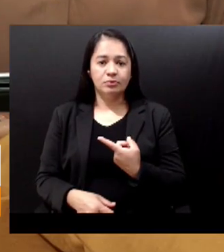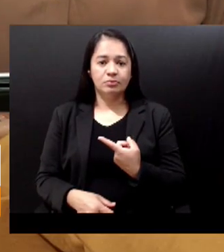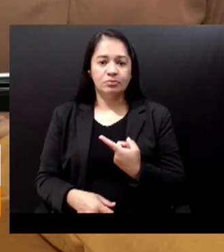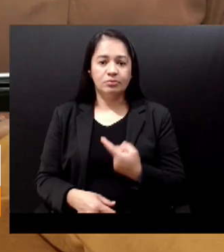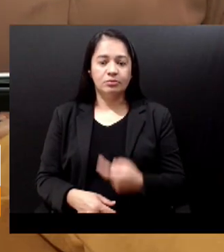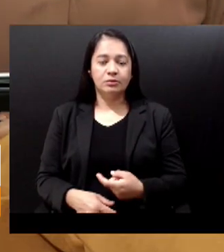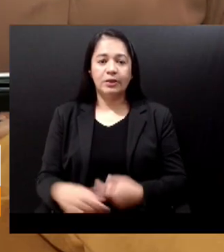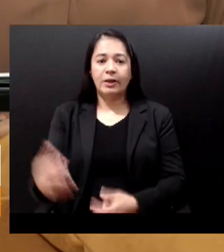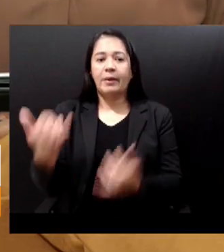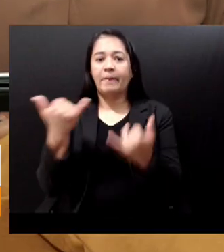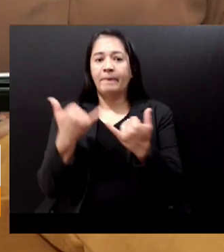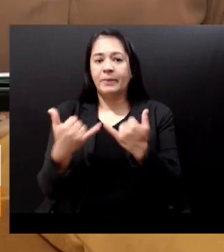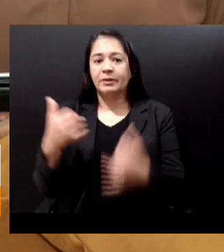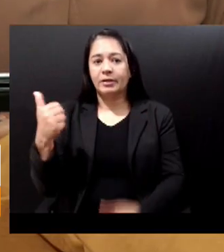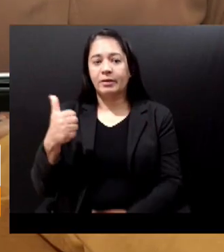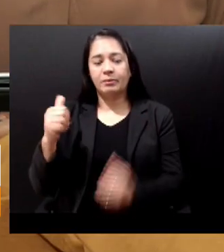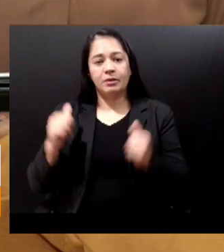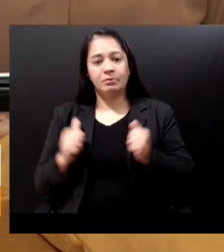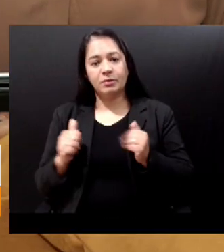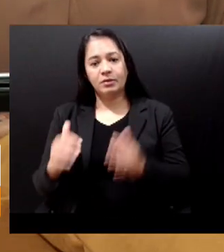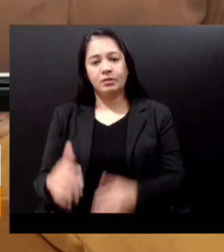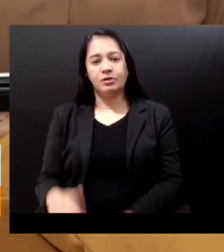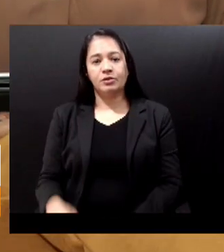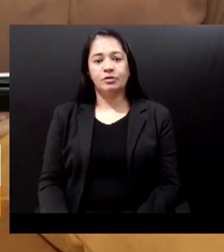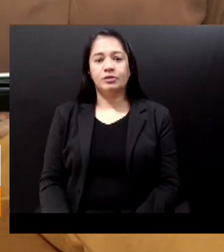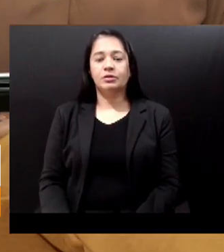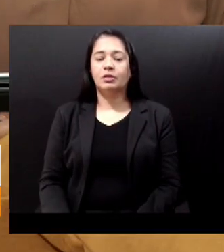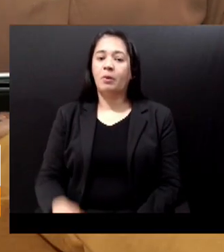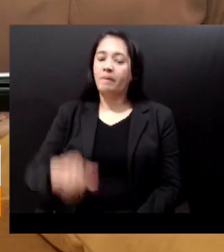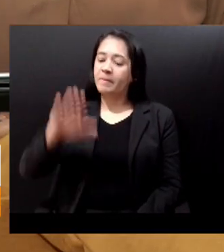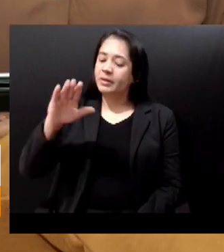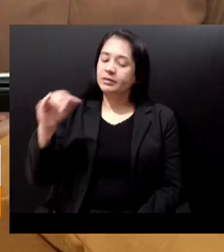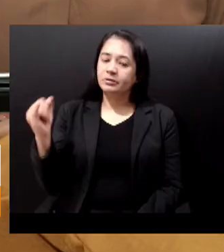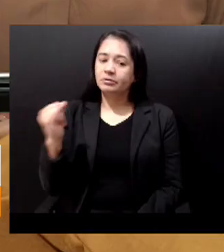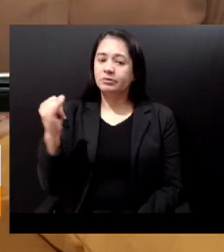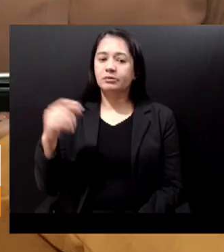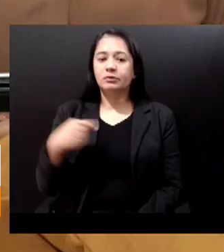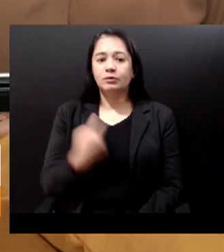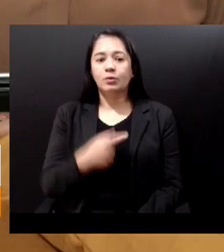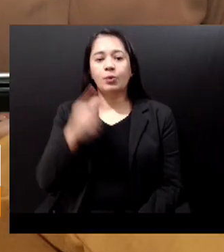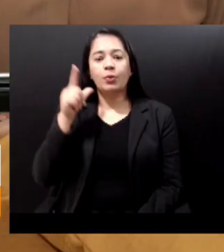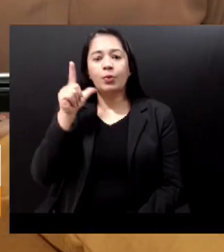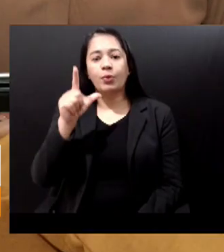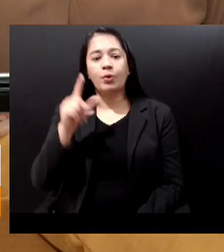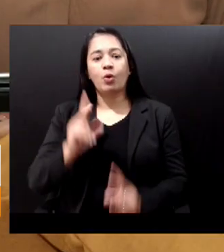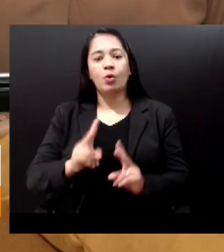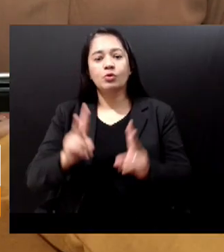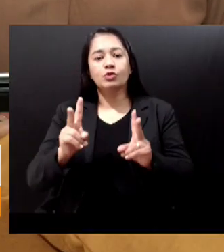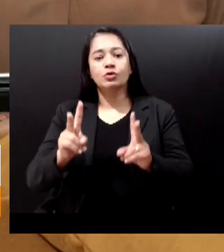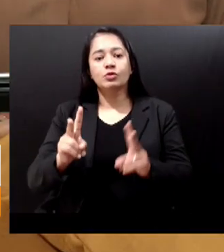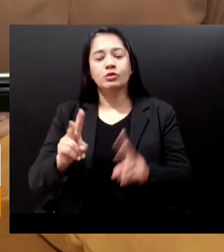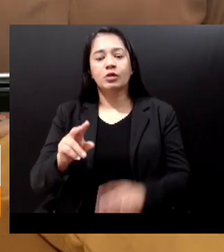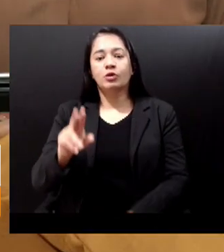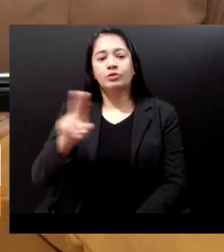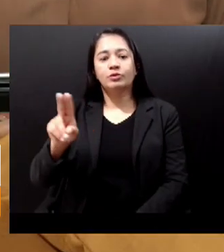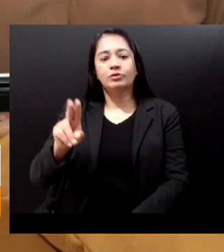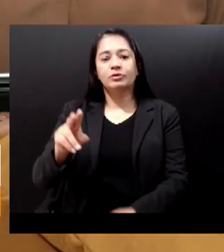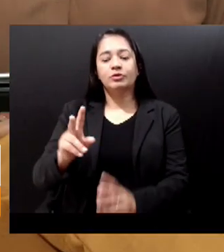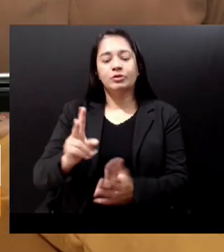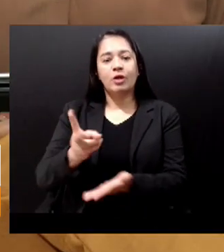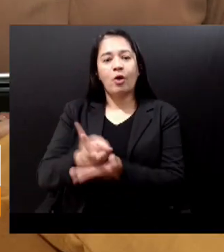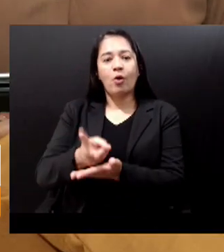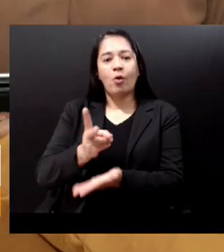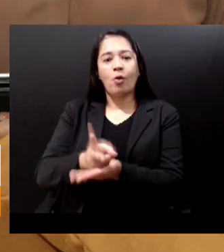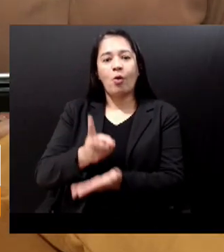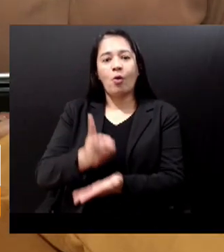primeiro passo, se não o mais importante, para a gente conseguir, manter isso que a gente chama de constância, de disciplina,